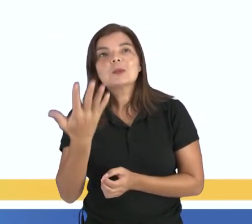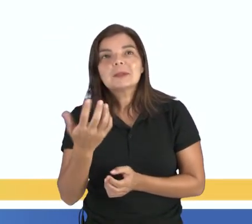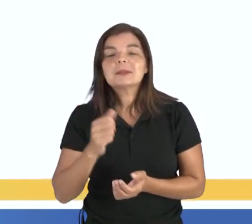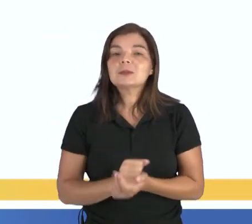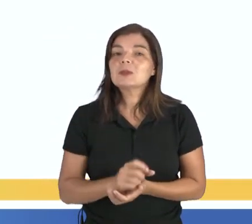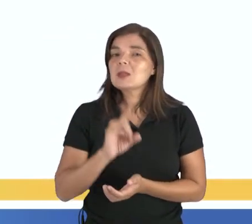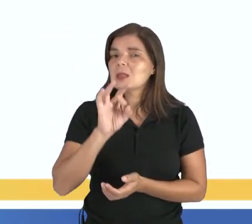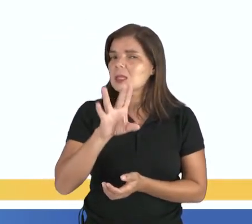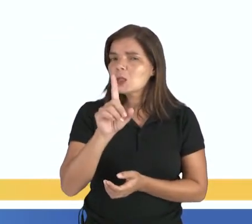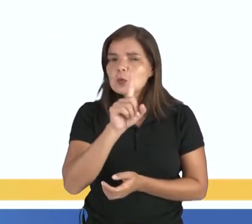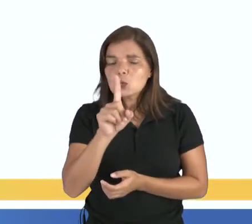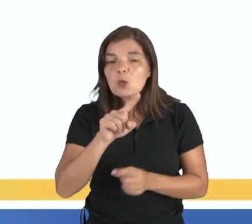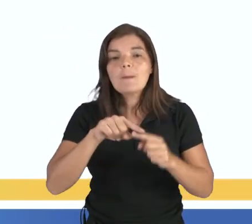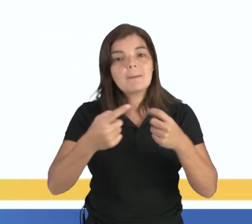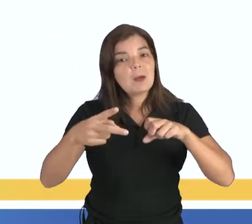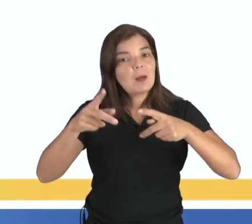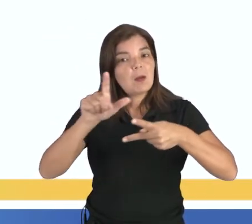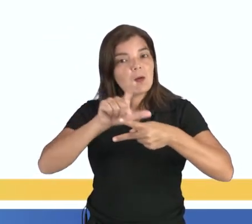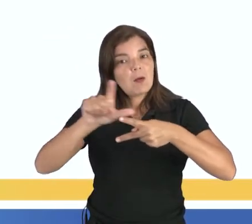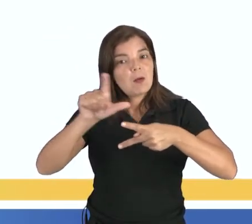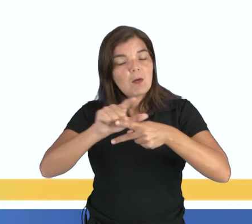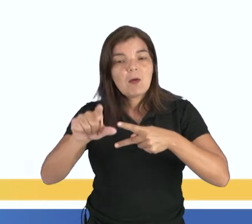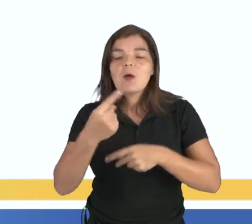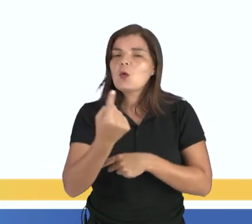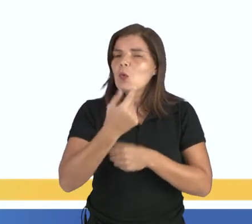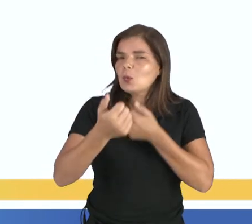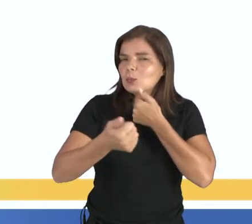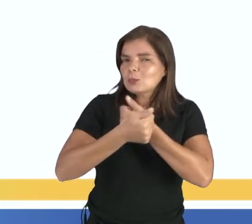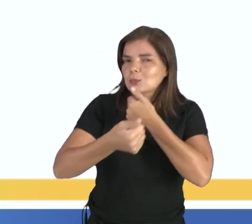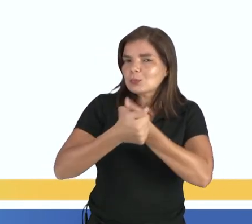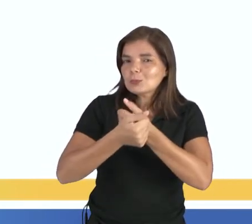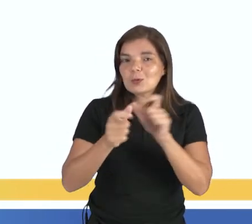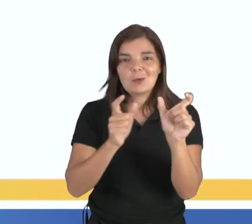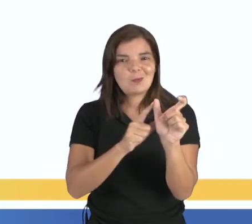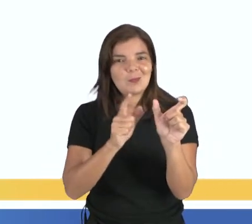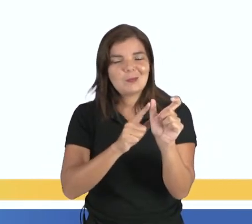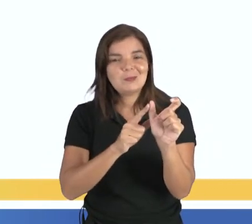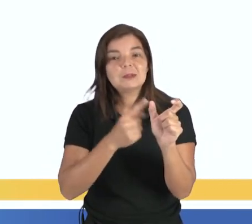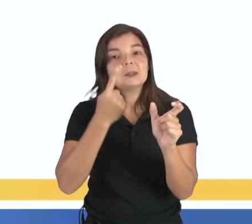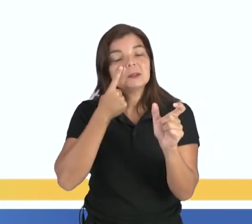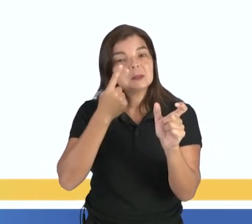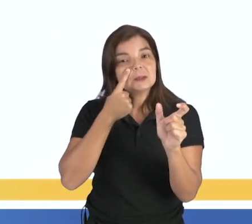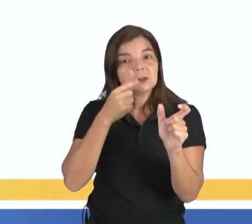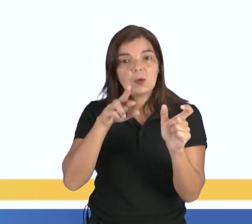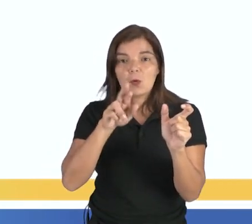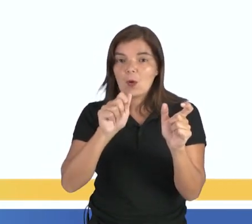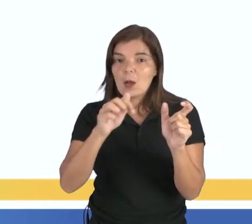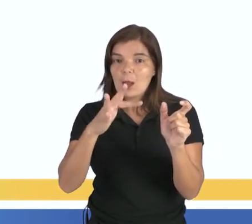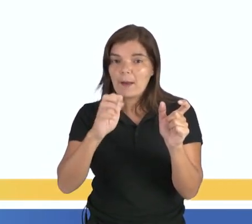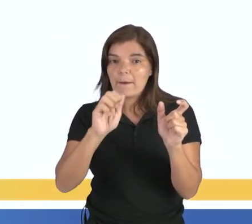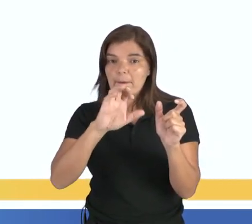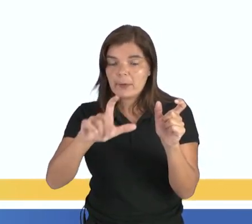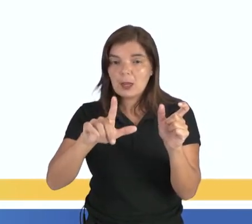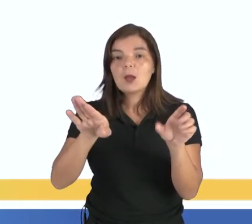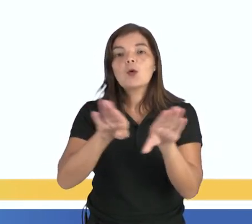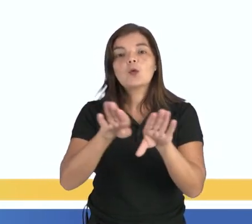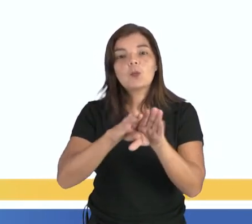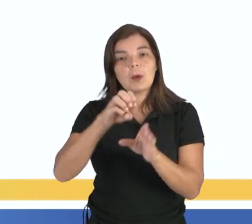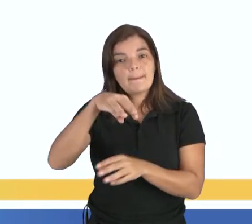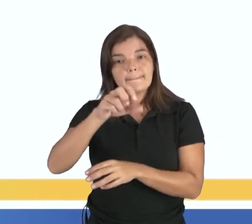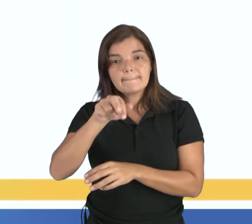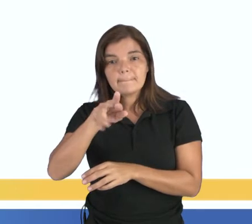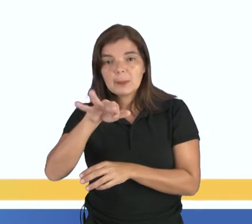os verbos vão para o plural, concorda com o núcleo mais próximo. Então, tanto Rafael como Marina, é o